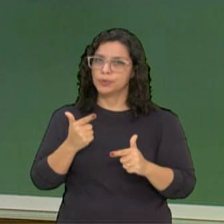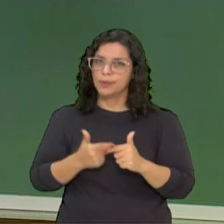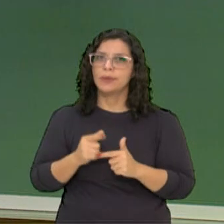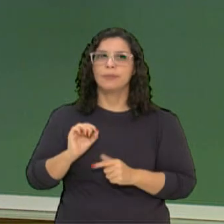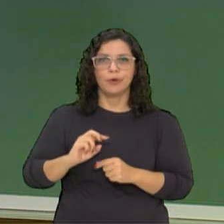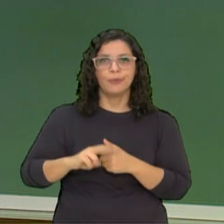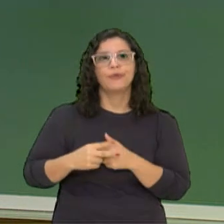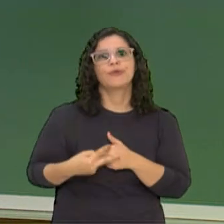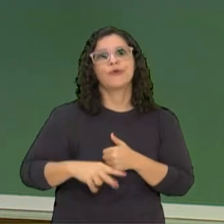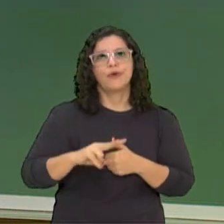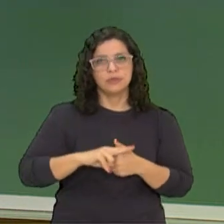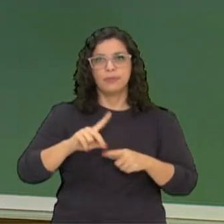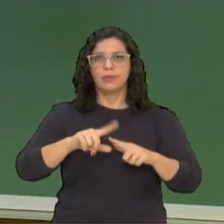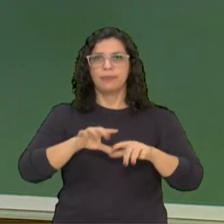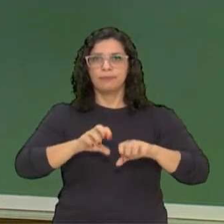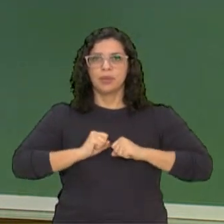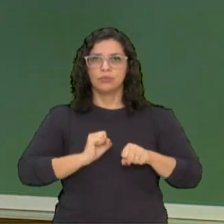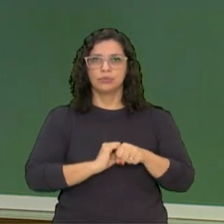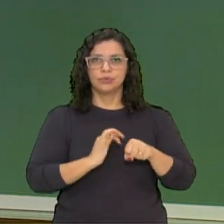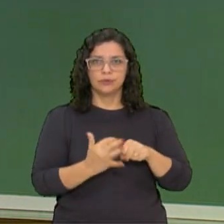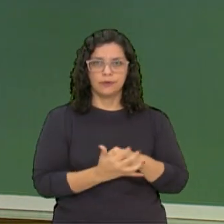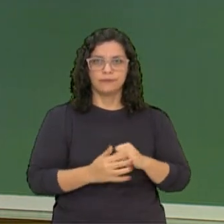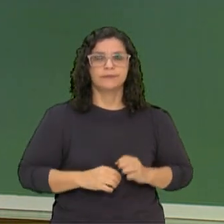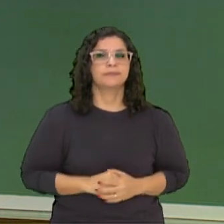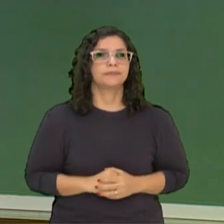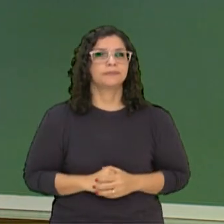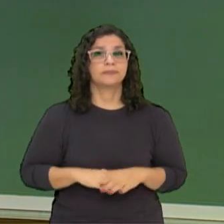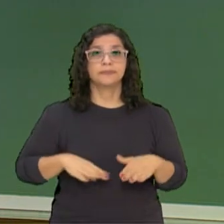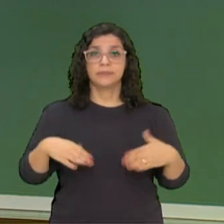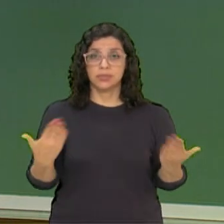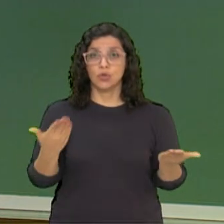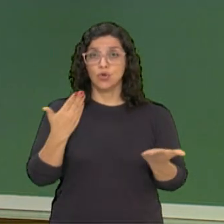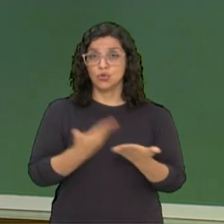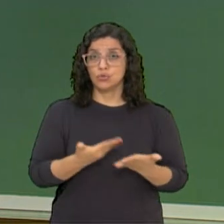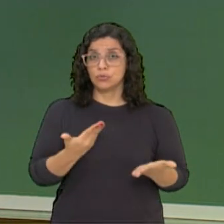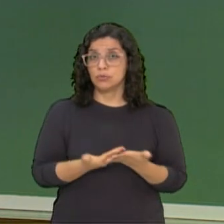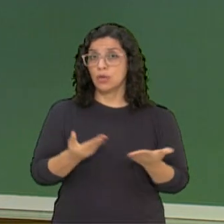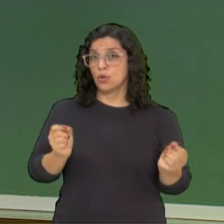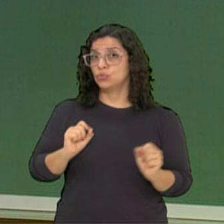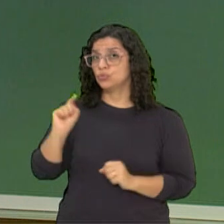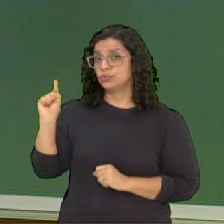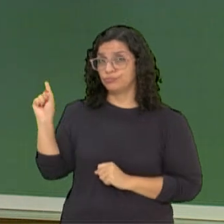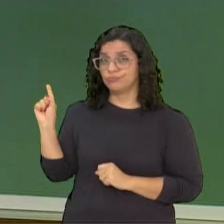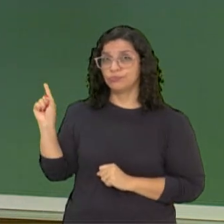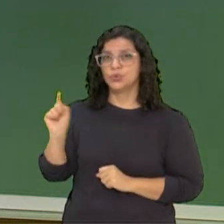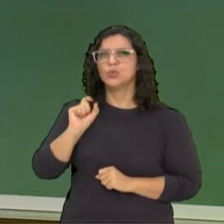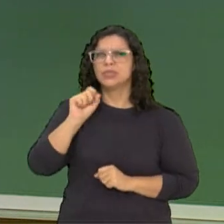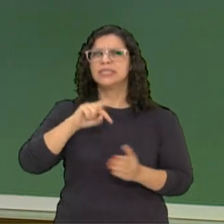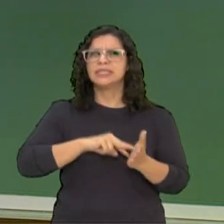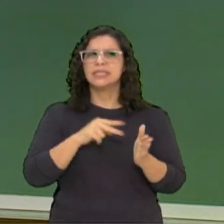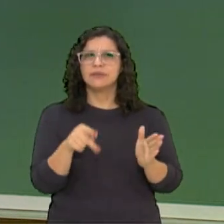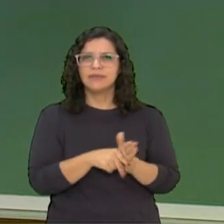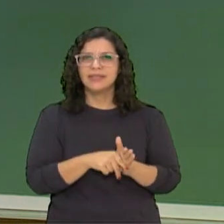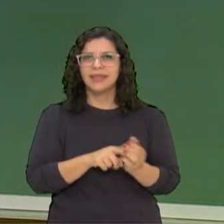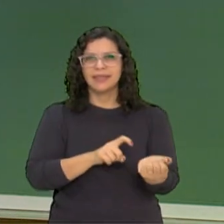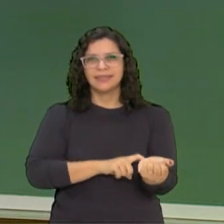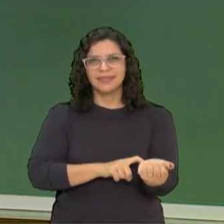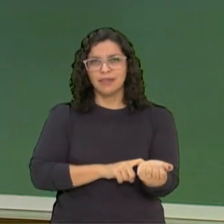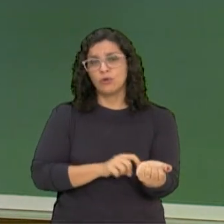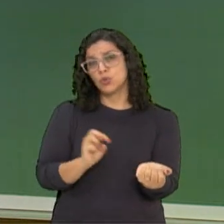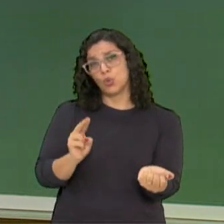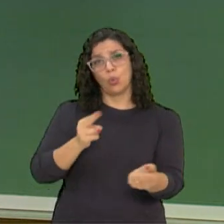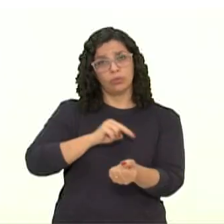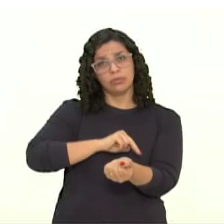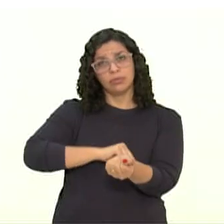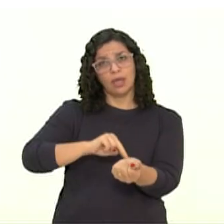como consequência da Covid-19, ok? O que vamos estudar hoje? O que é o tecido nervoso,